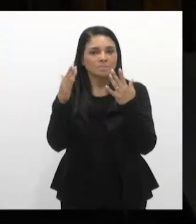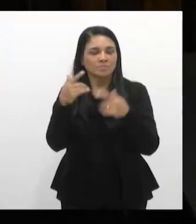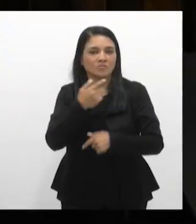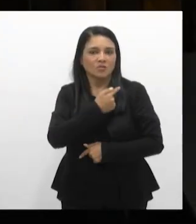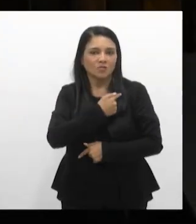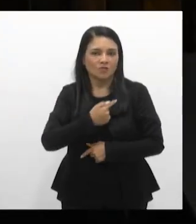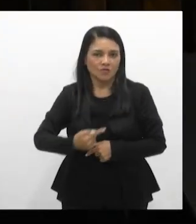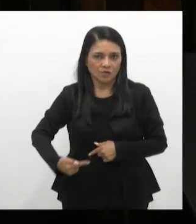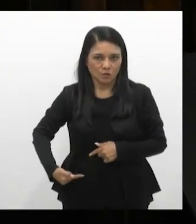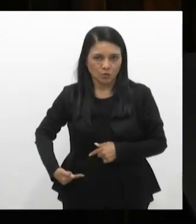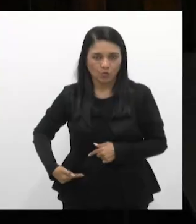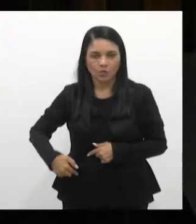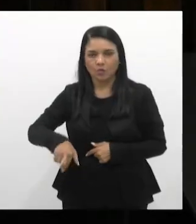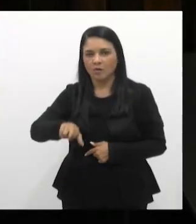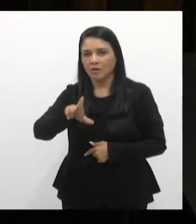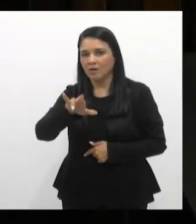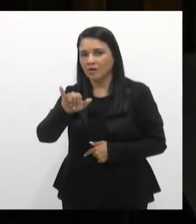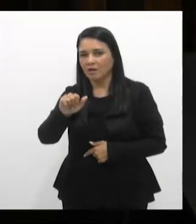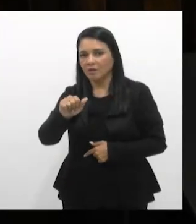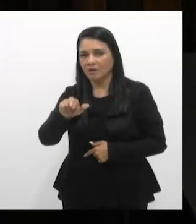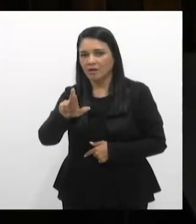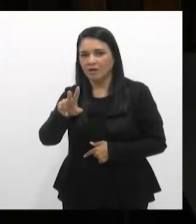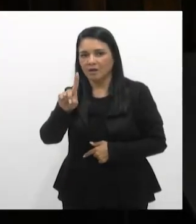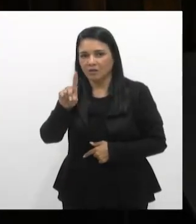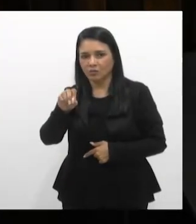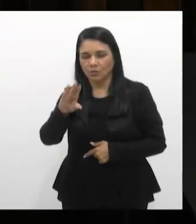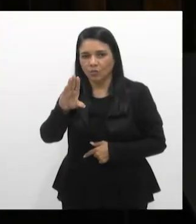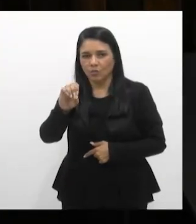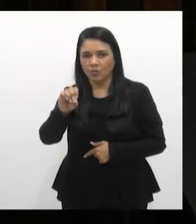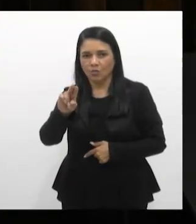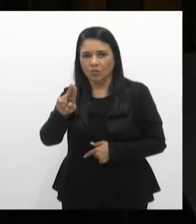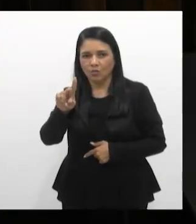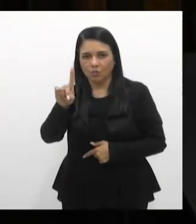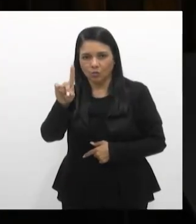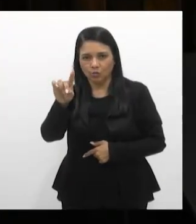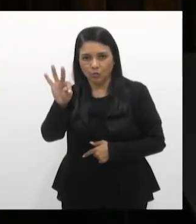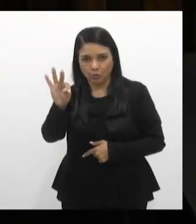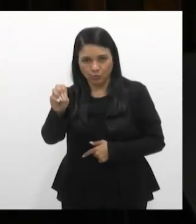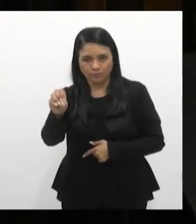interino, o Ricardo Couto, por tomar essa atitude,